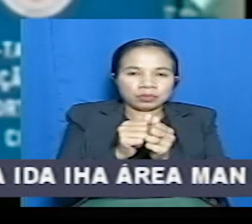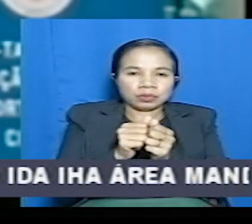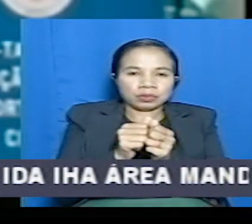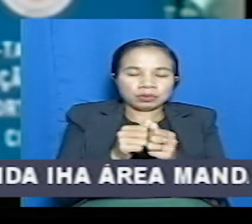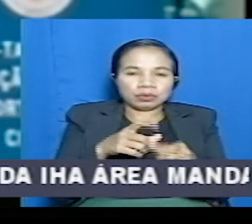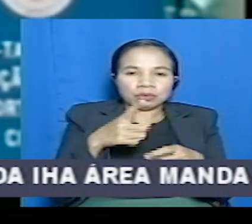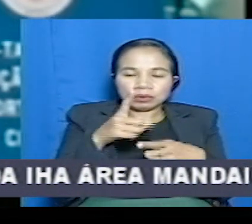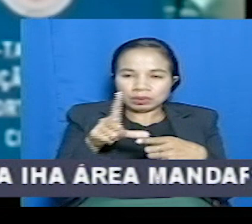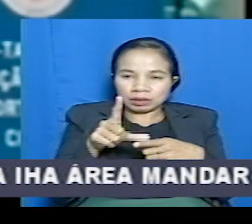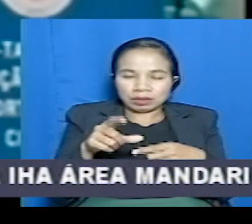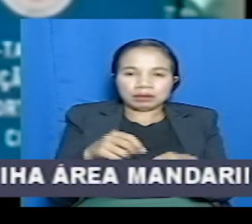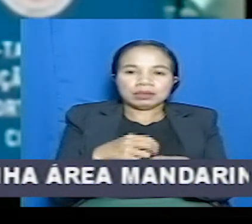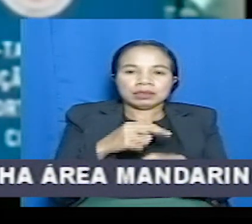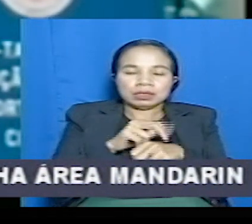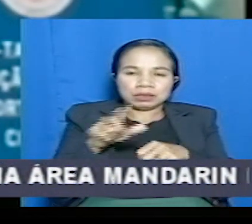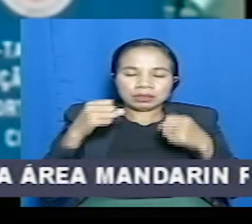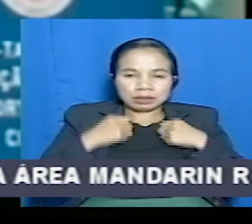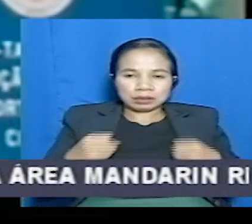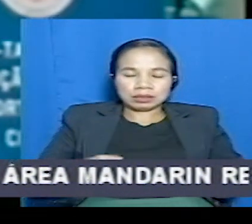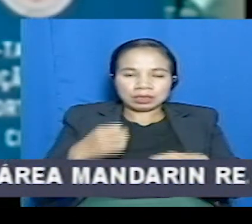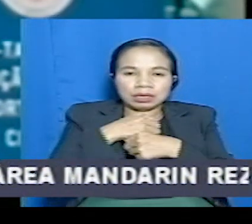Laboratório Nacional Saúde, halo